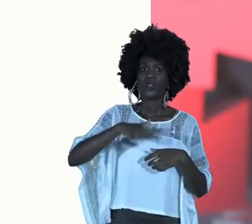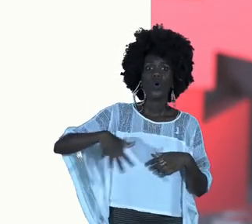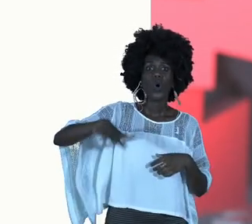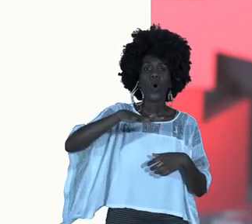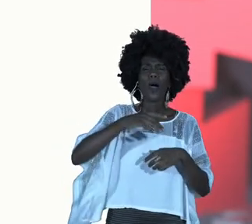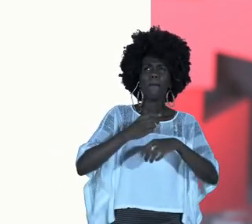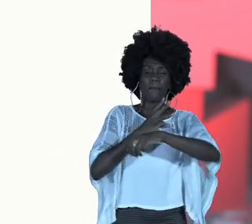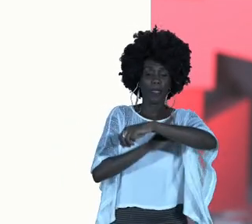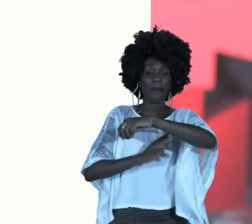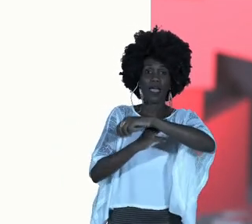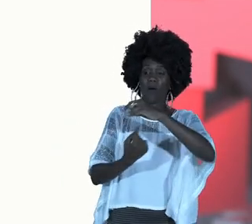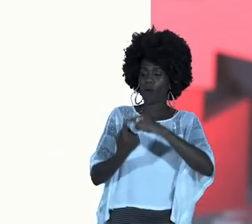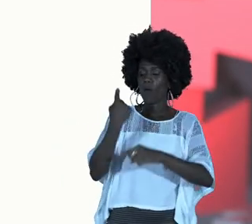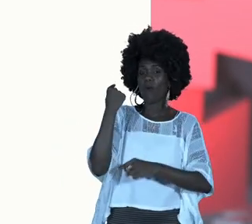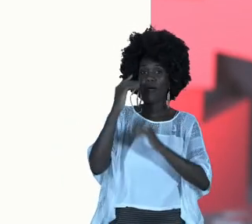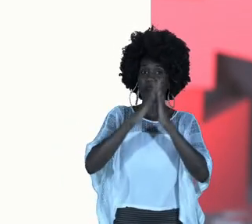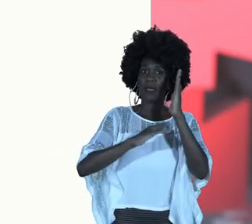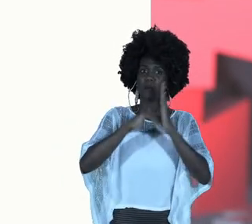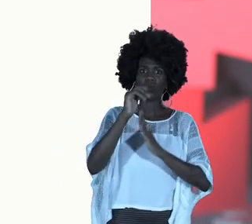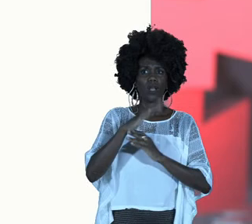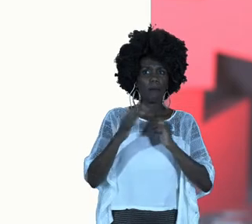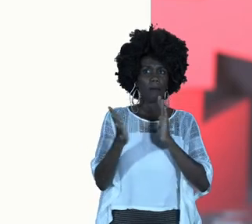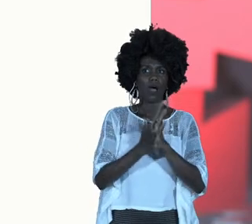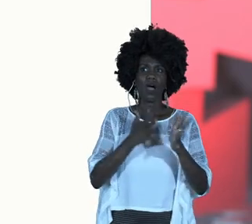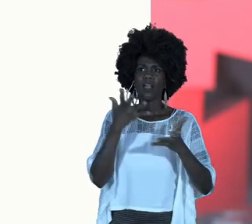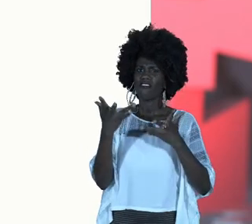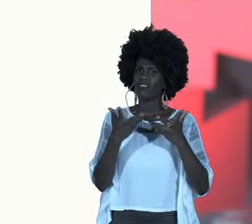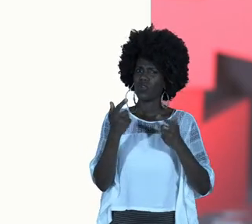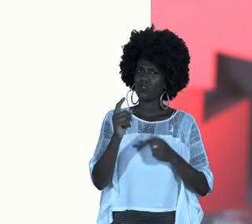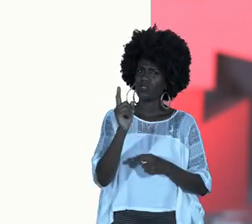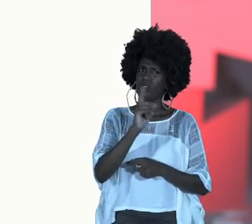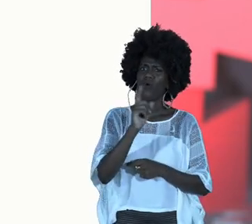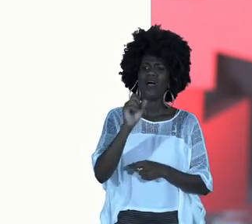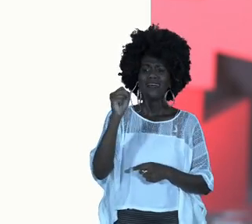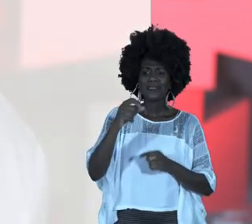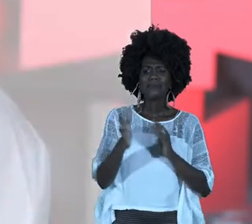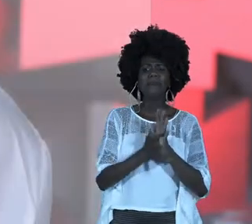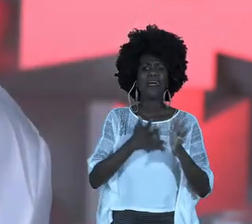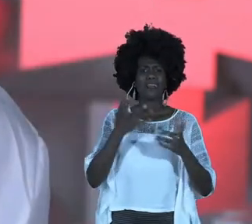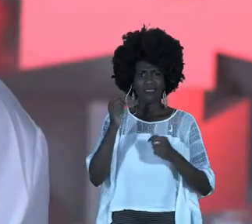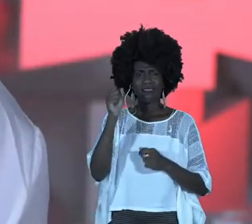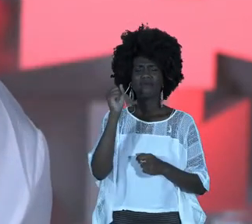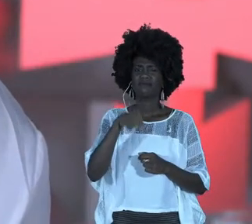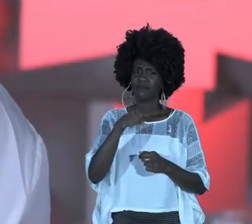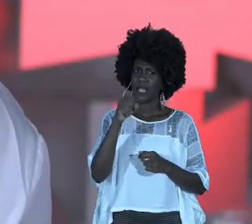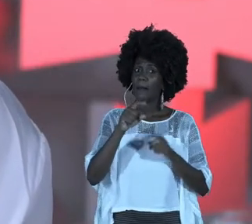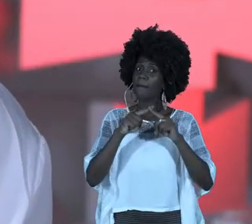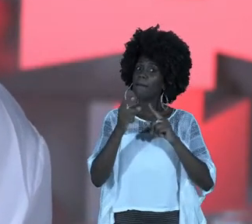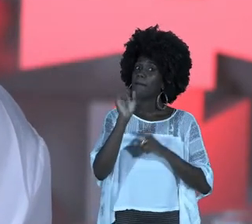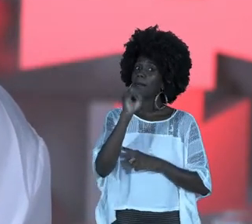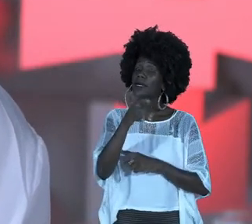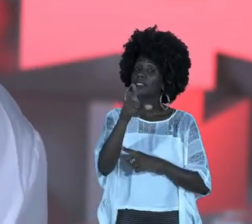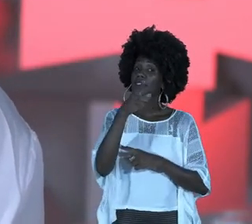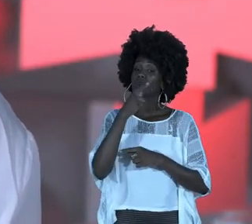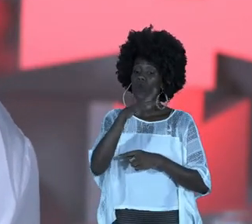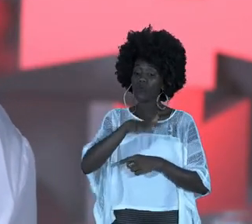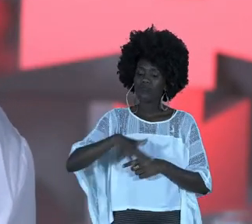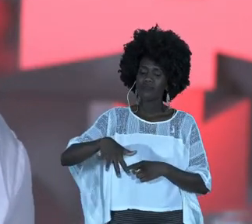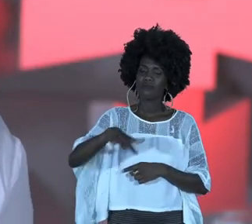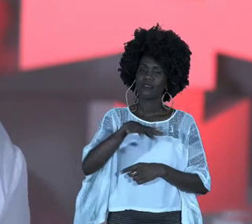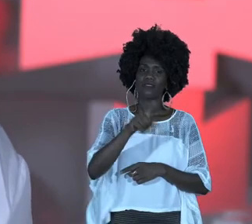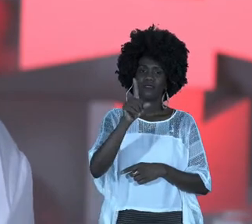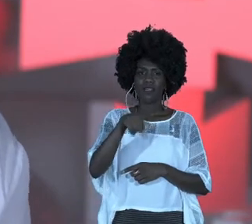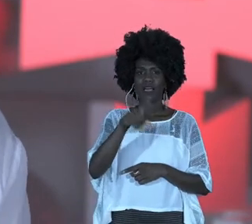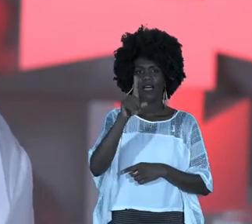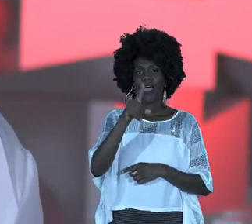Quando eu falo isso, não é que não seja maravilhosa a pintura medieval, é maravilhosa, entendeu? Mas a questão espacial